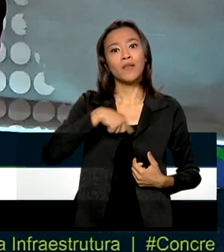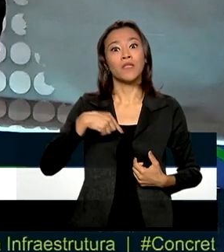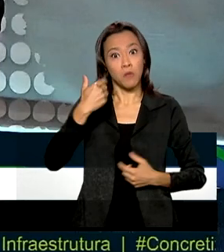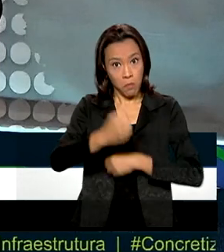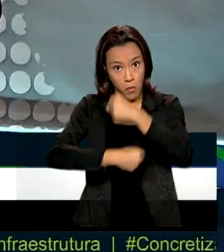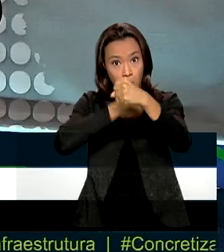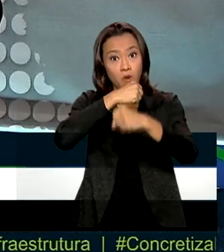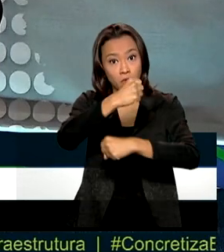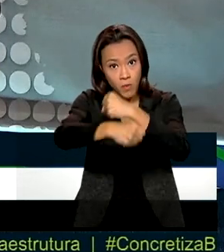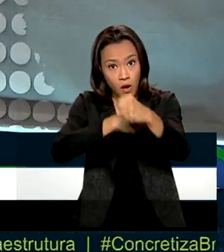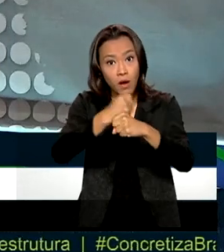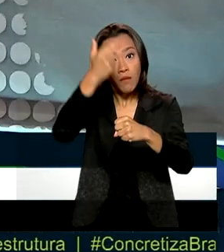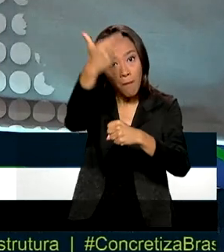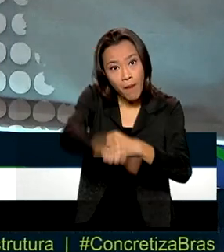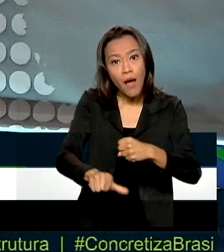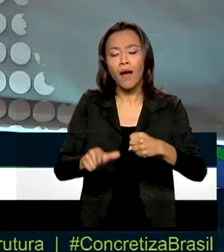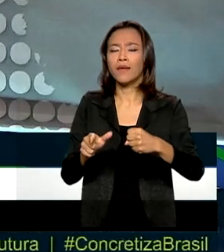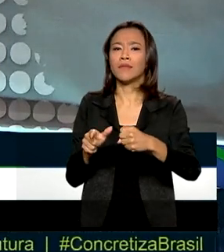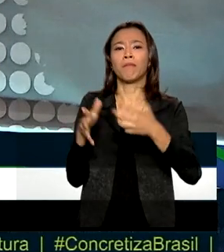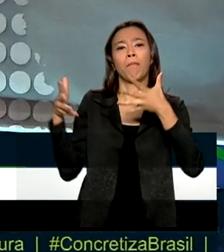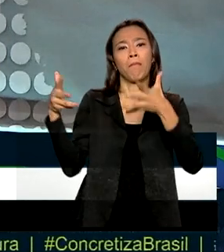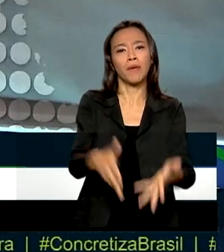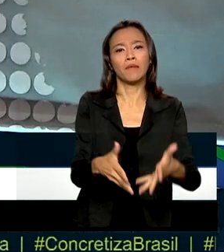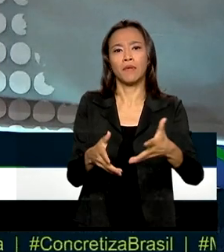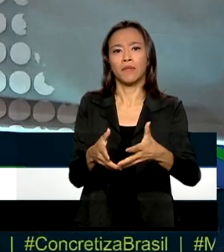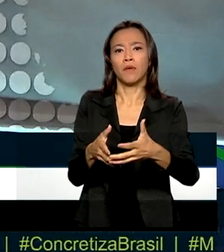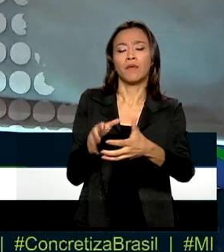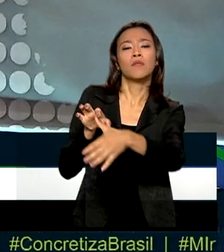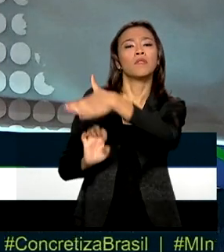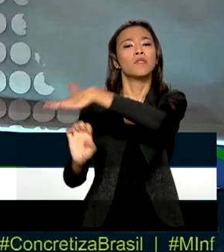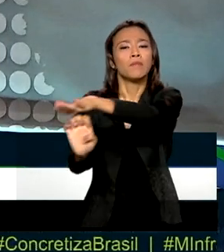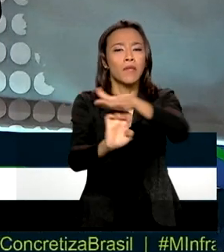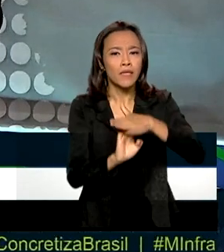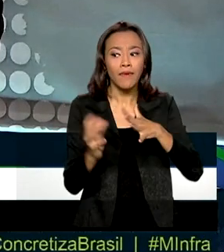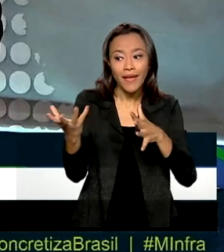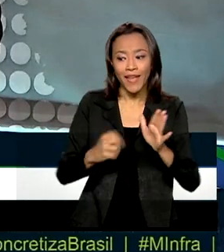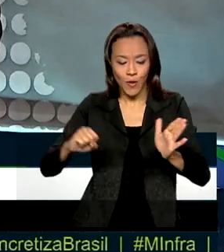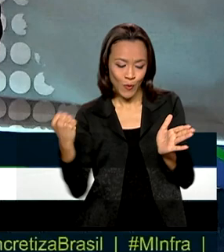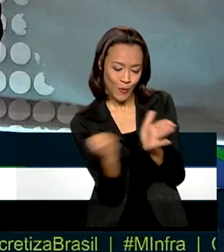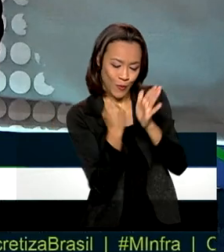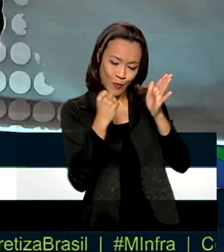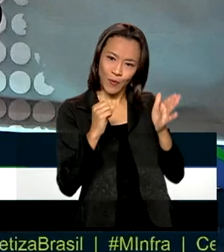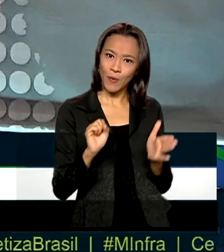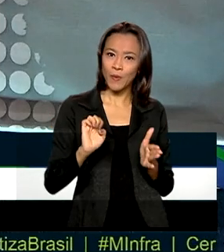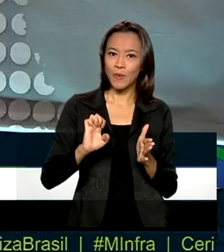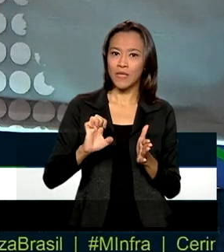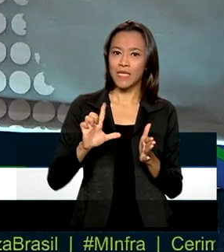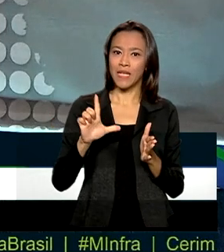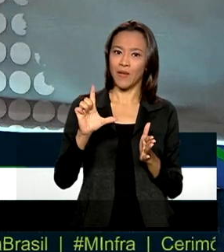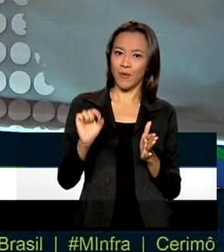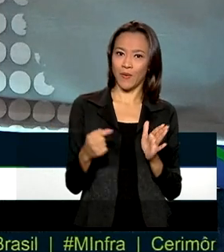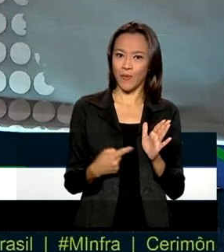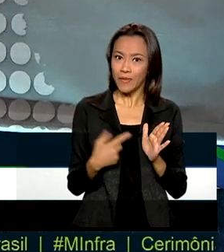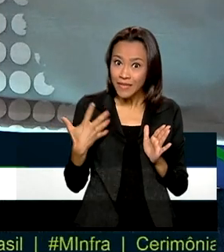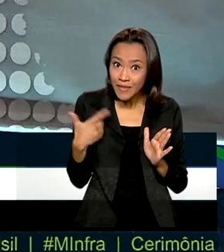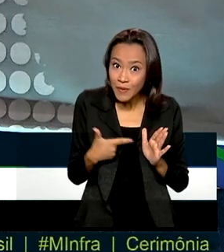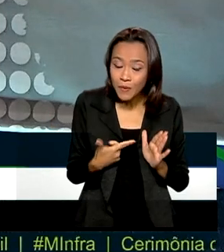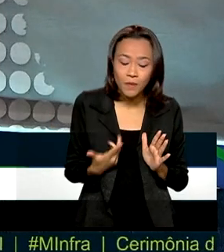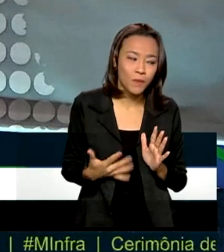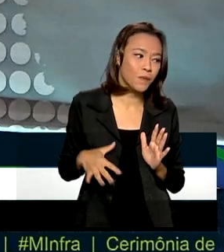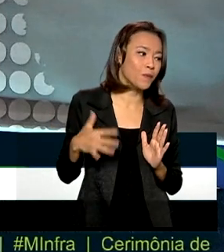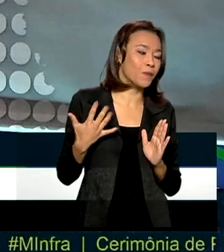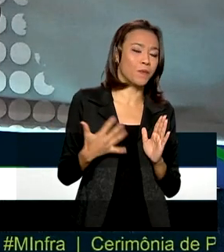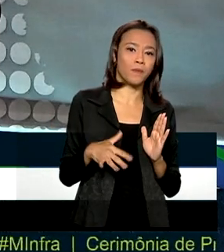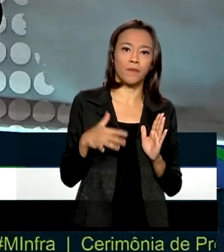mais empresas participando, mais empresas vão buscar o selo Infra Mais Integridade. Isso é algo, é um